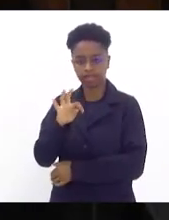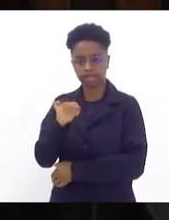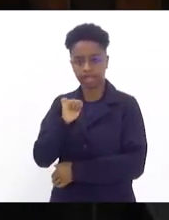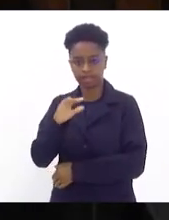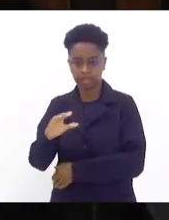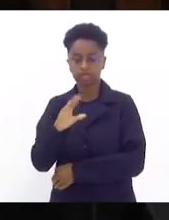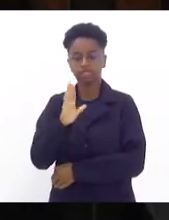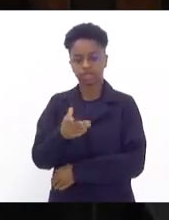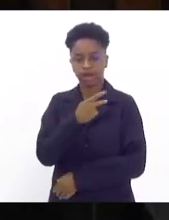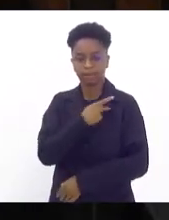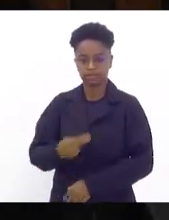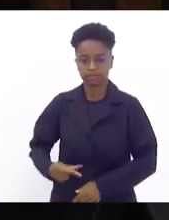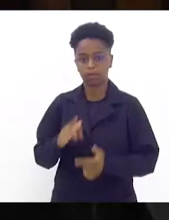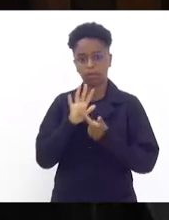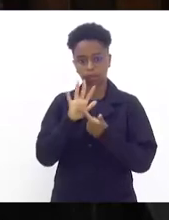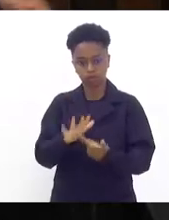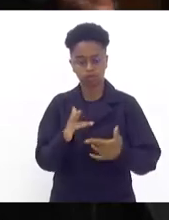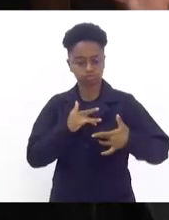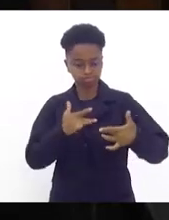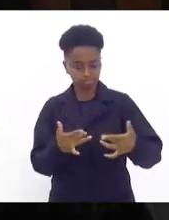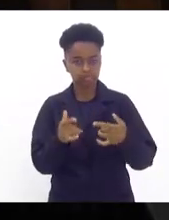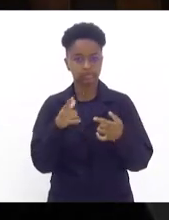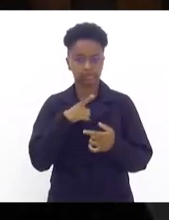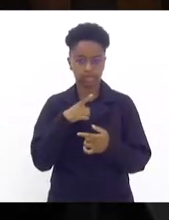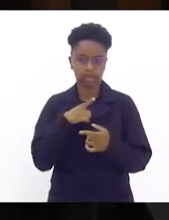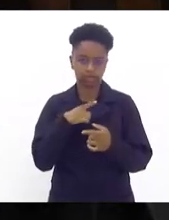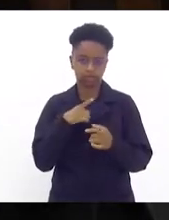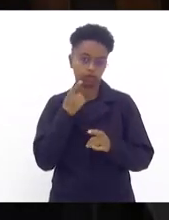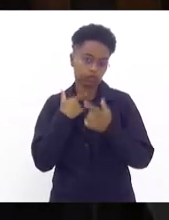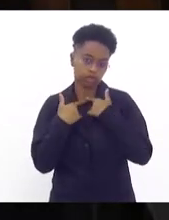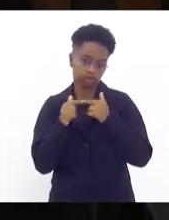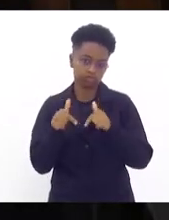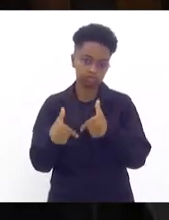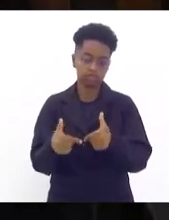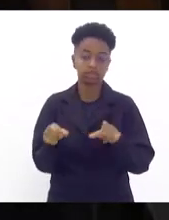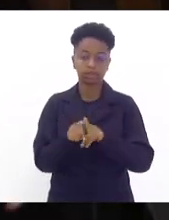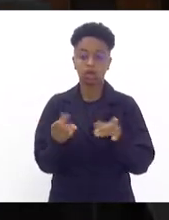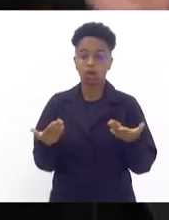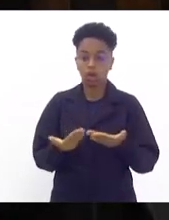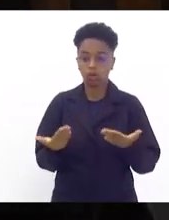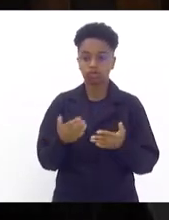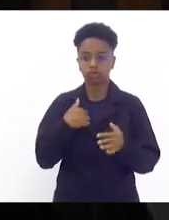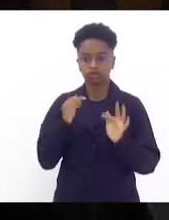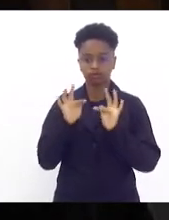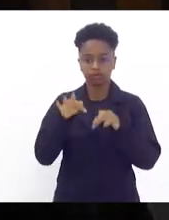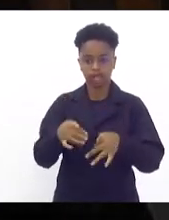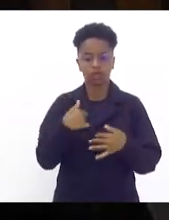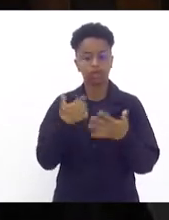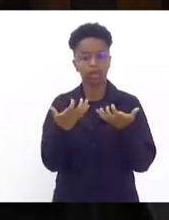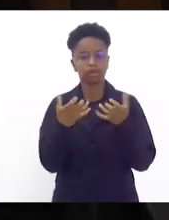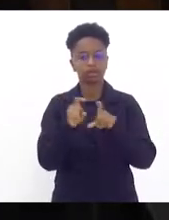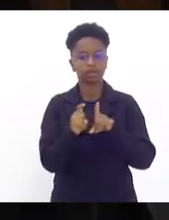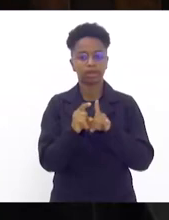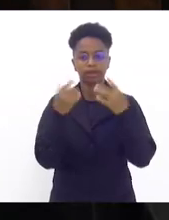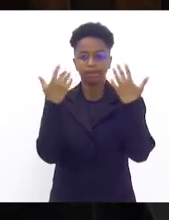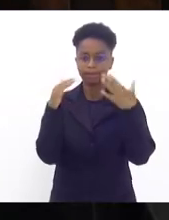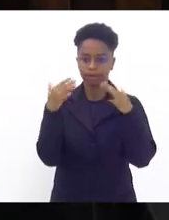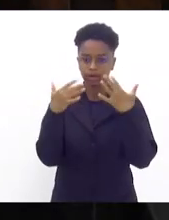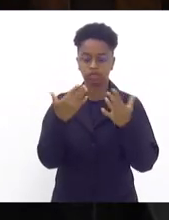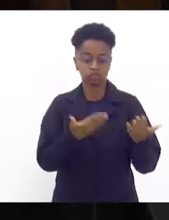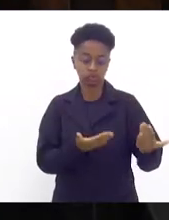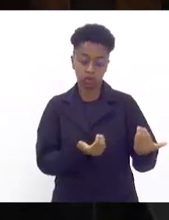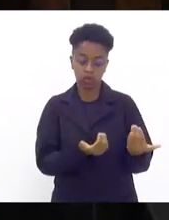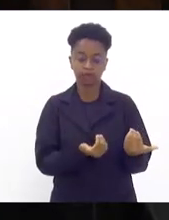extremamente solícita a tudo. E hoje também, para finalizar aqui, gostaria de parabenizar a esse